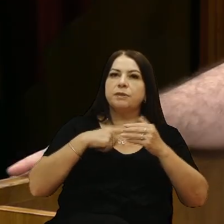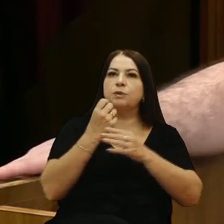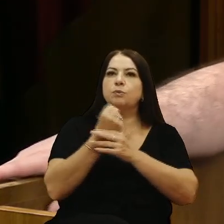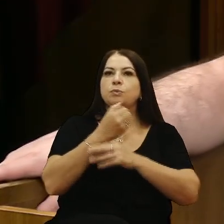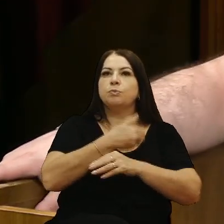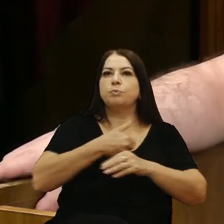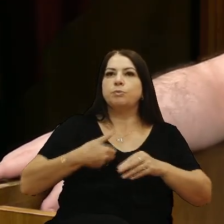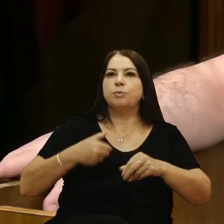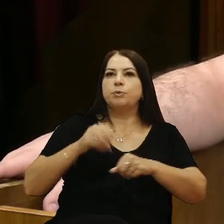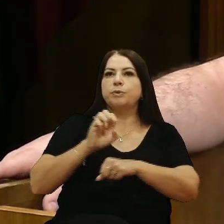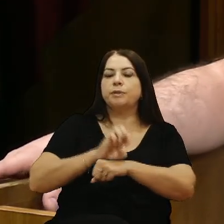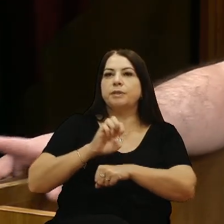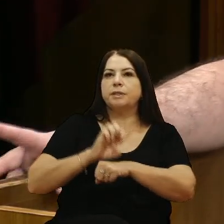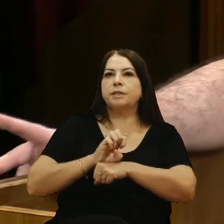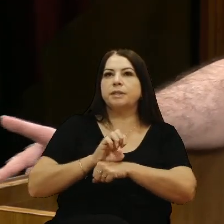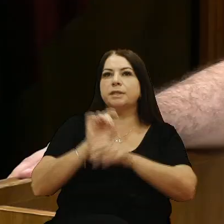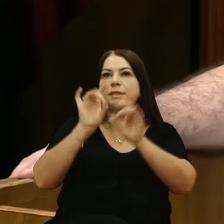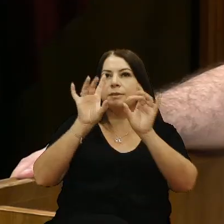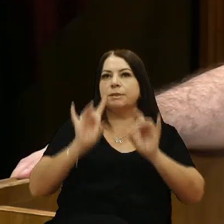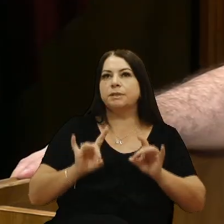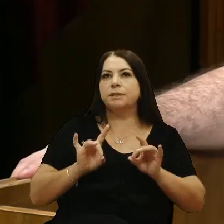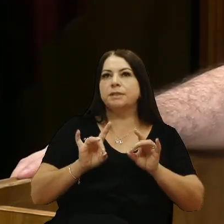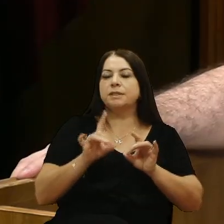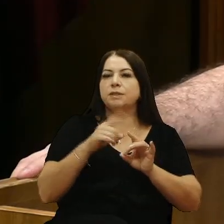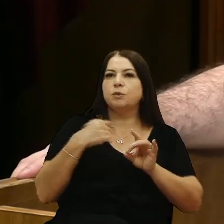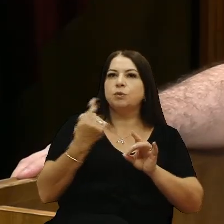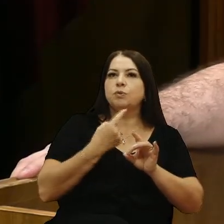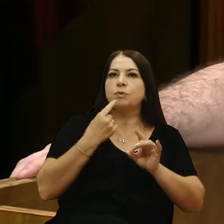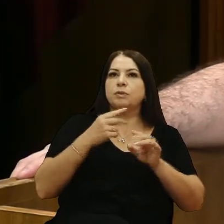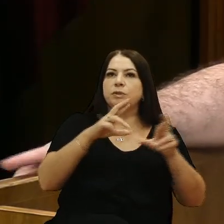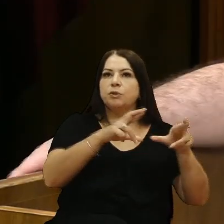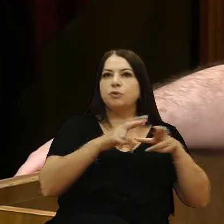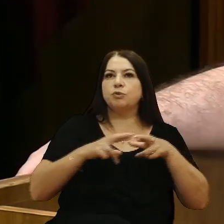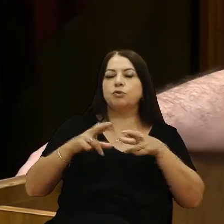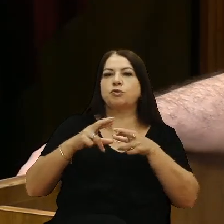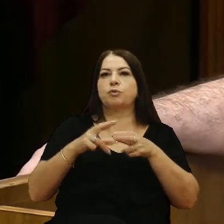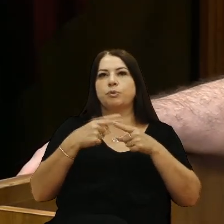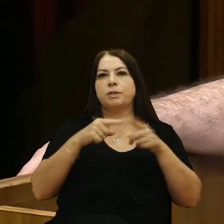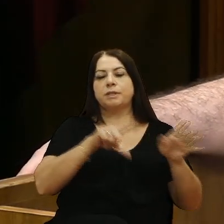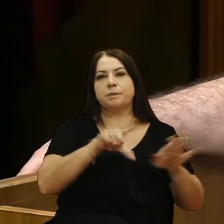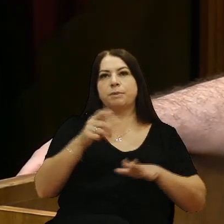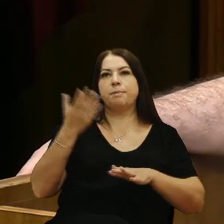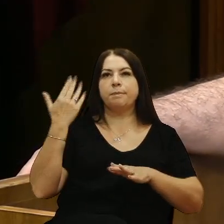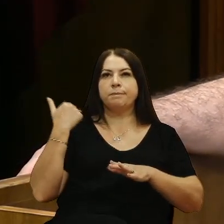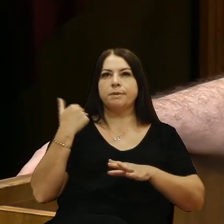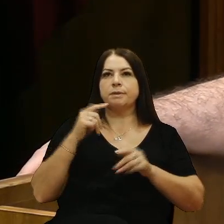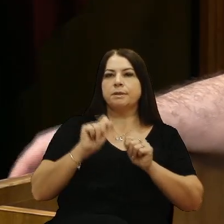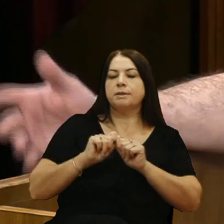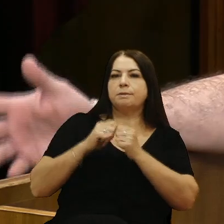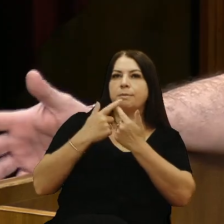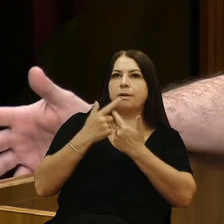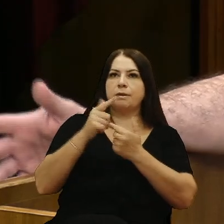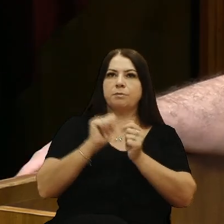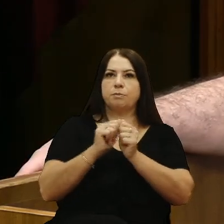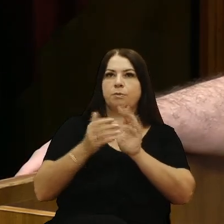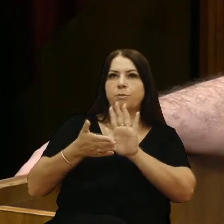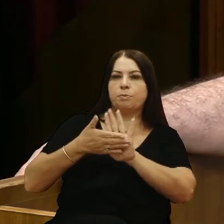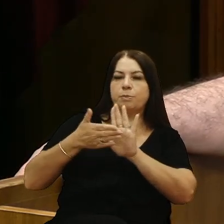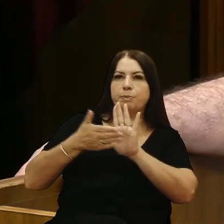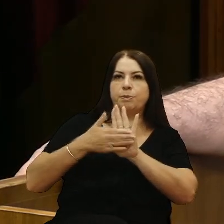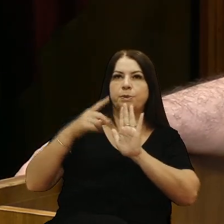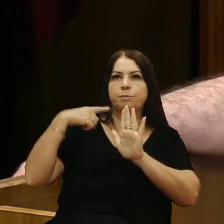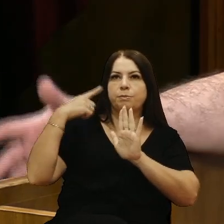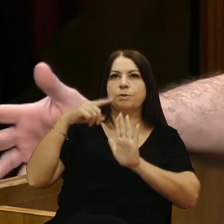pública do nosso Estado, em especial da nossa região. Porque na semana passada, a Assembleia Legislativa, uma propositura do